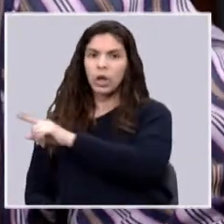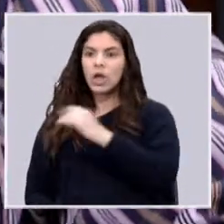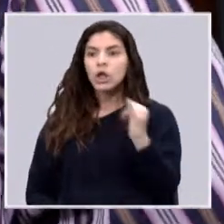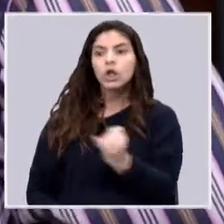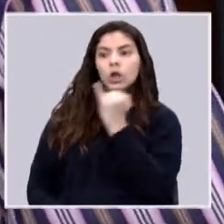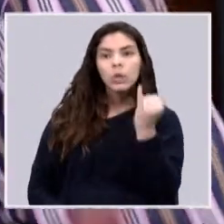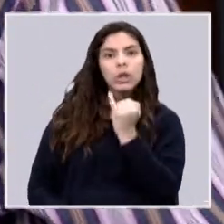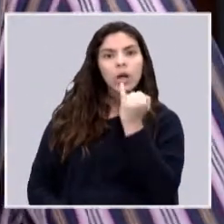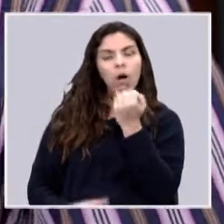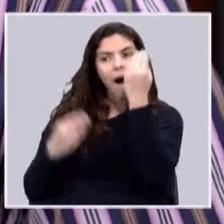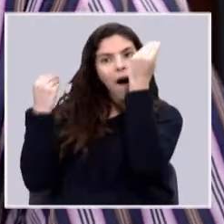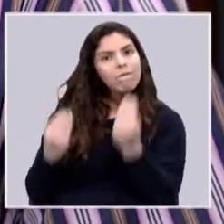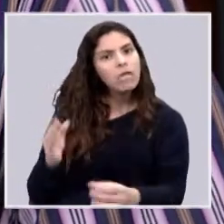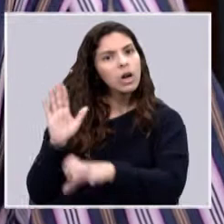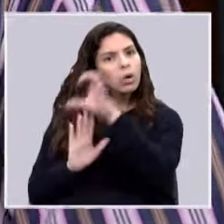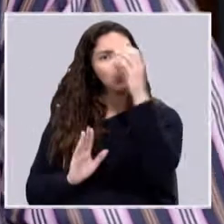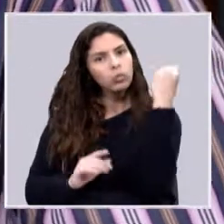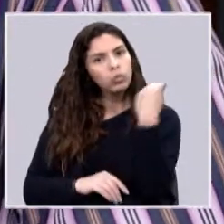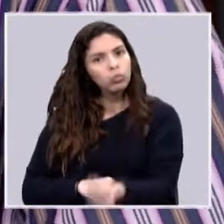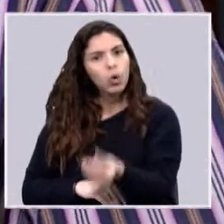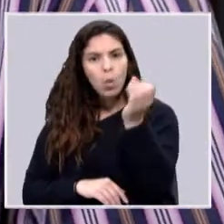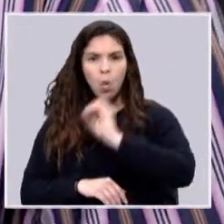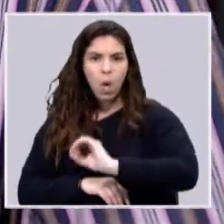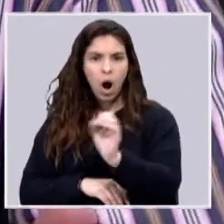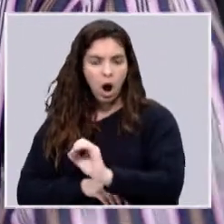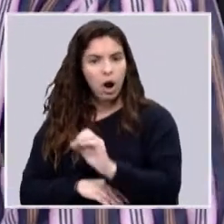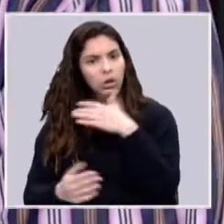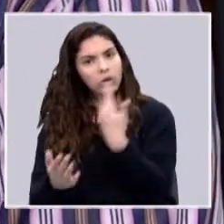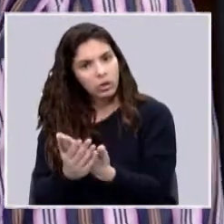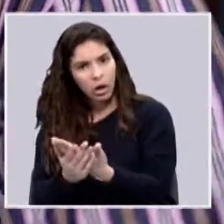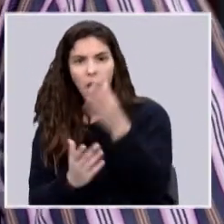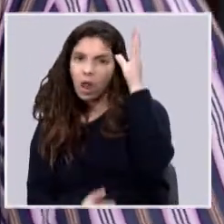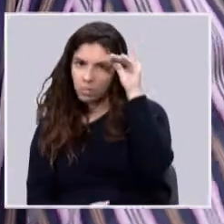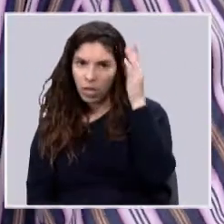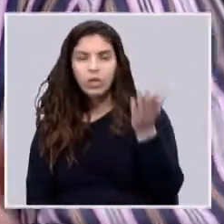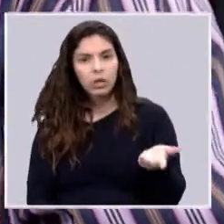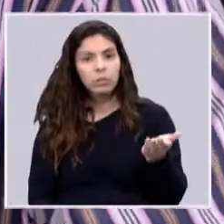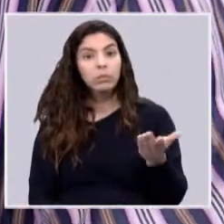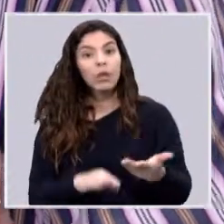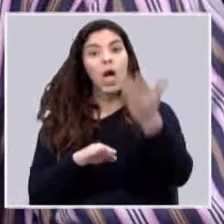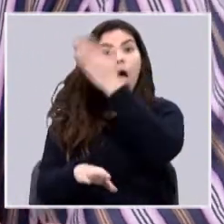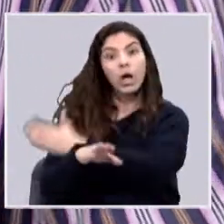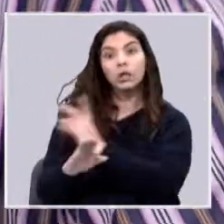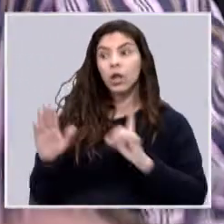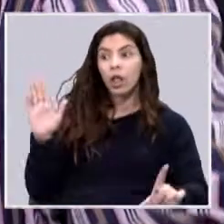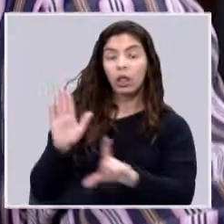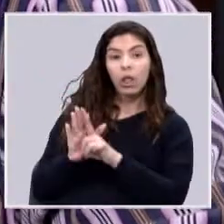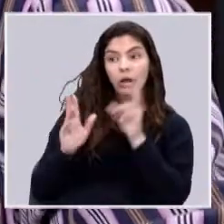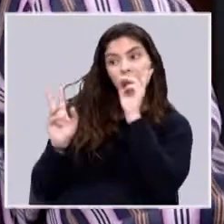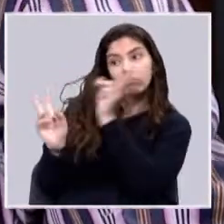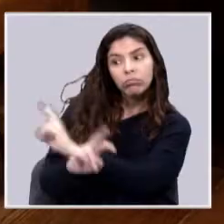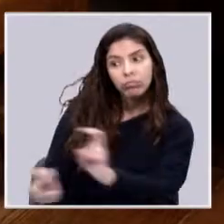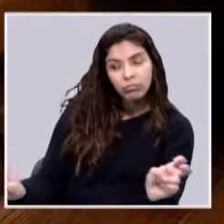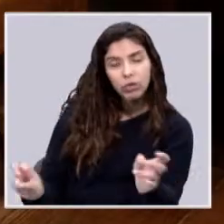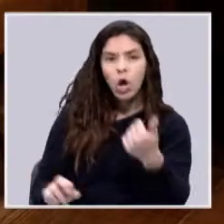que consideramos que não estão a oferecer condições dignas de bem-estar aos animais. Antes da lei os apanhar, já nós os